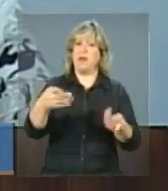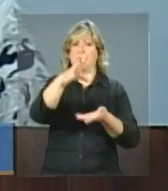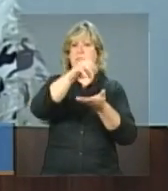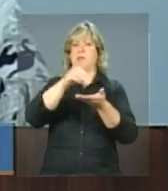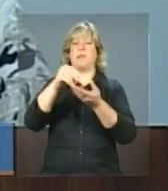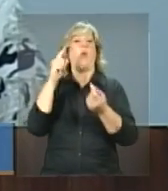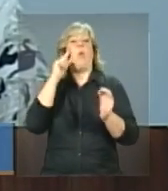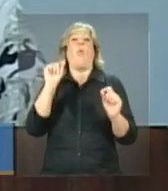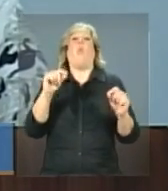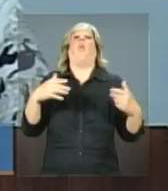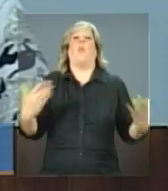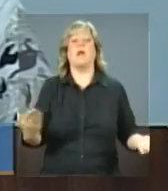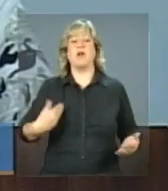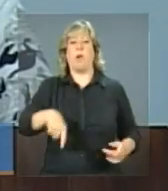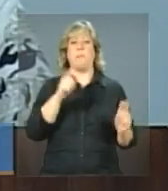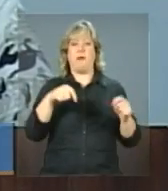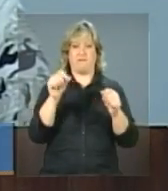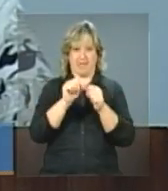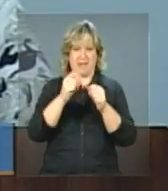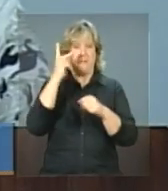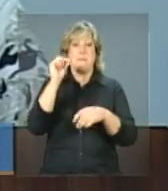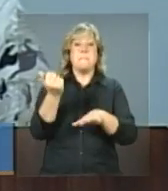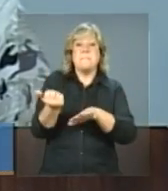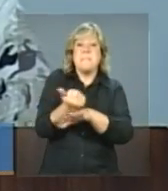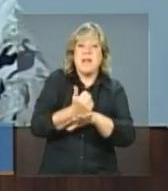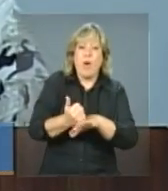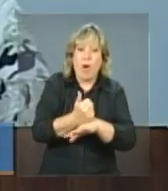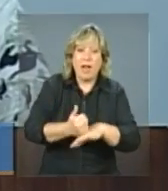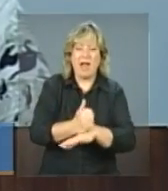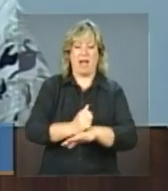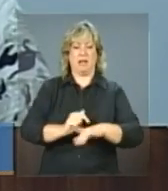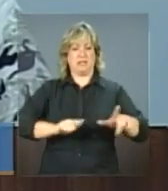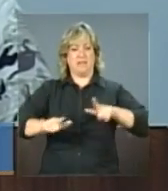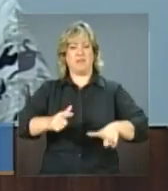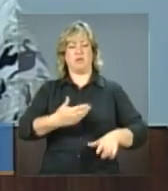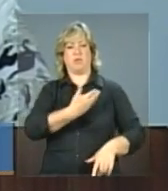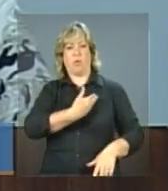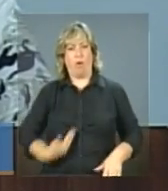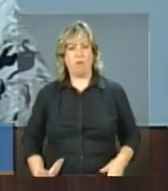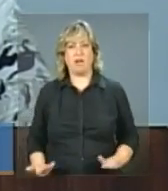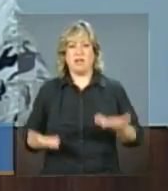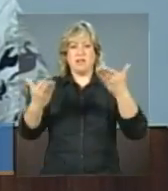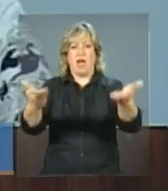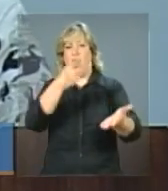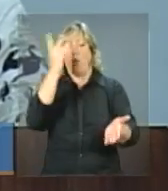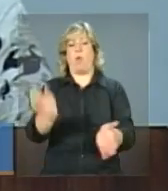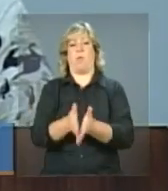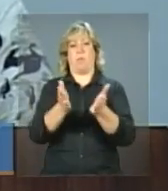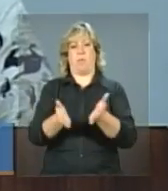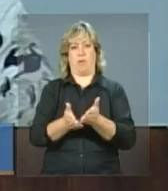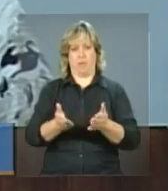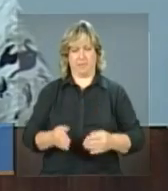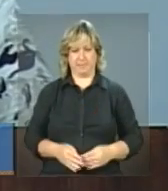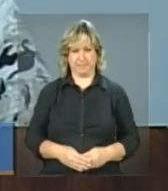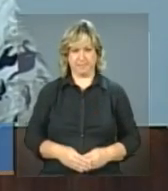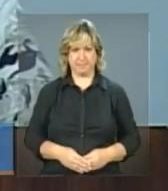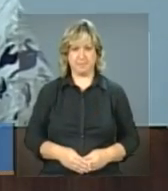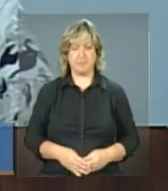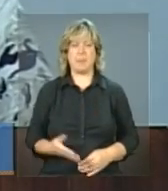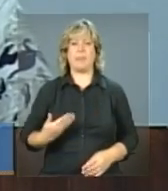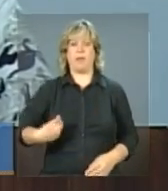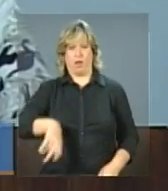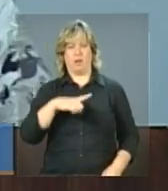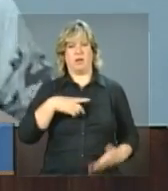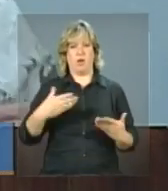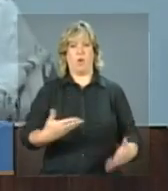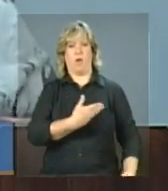que podemos fazer para melhorar o acesso aos serviços públicos para a população em extrema pobreza? Nós estamos, pelo